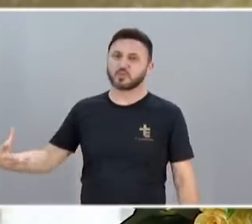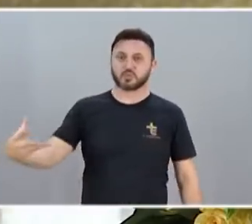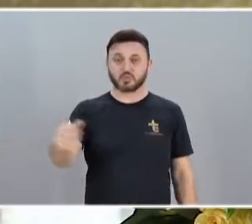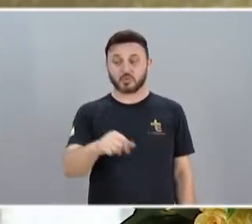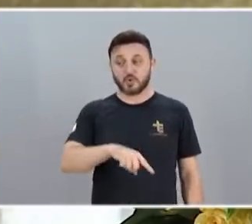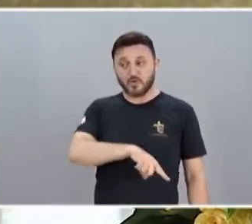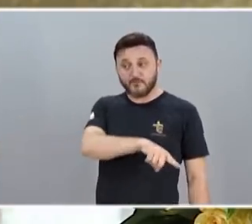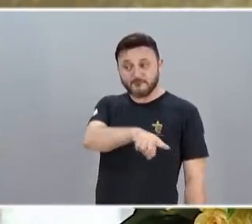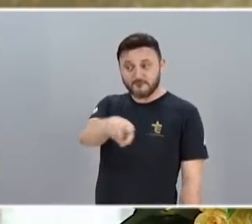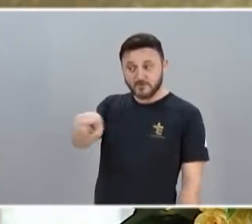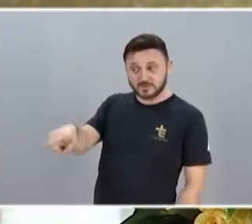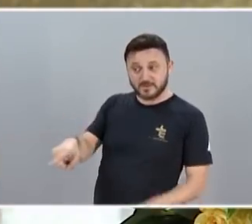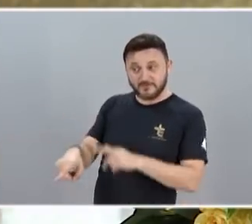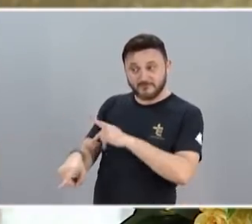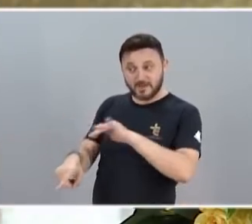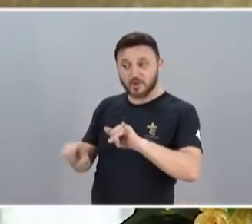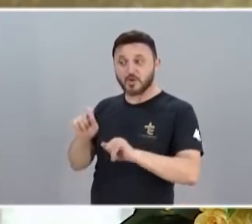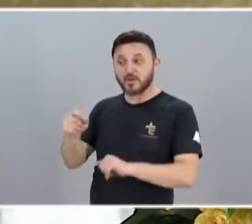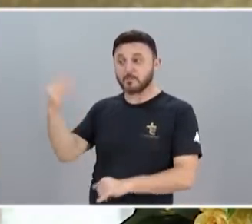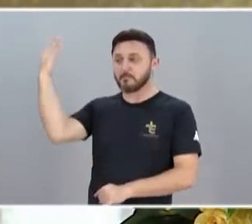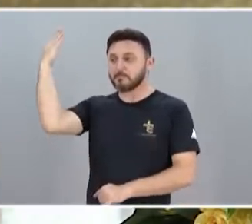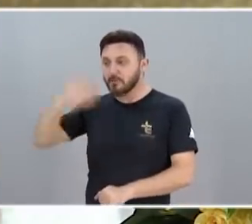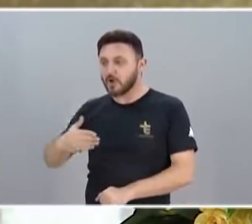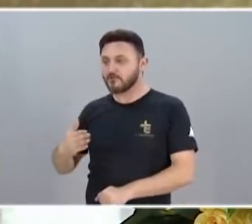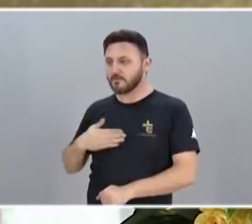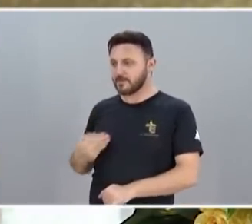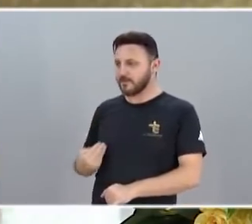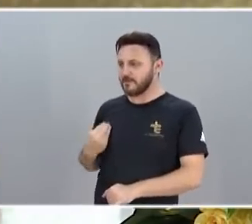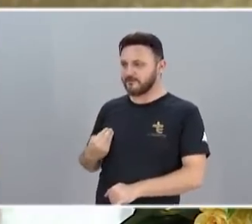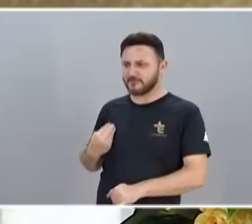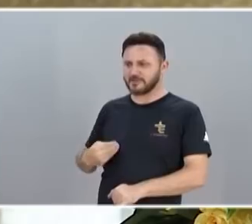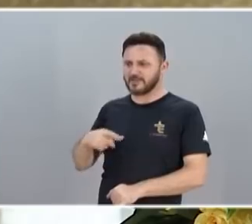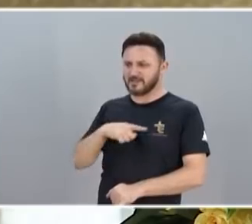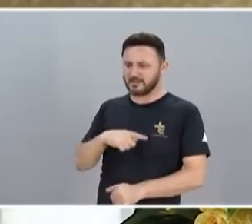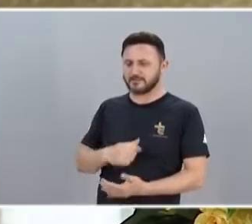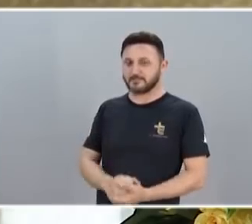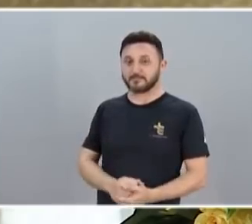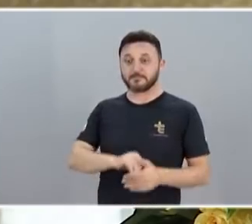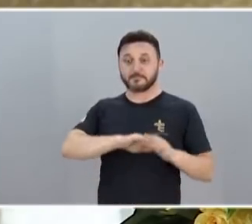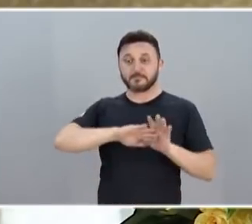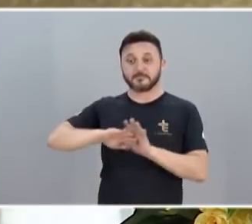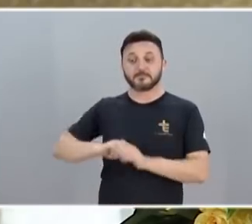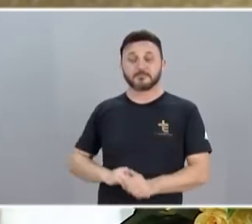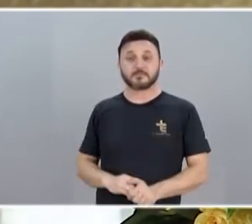Vós sereis testemunhas de tudo isso.